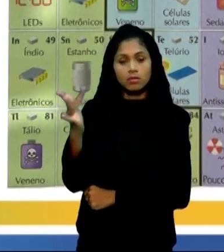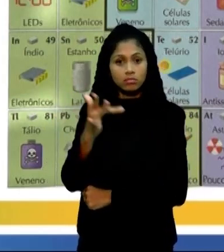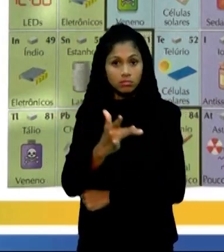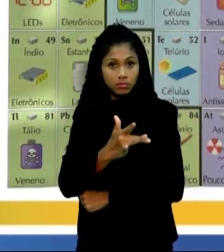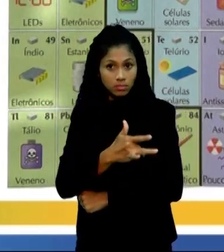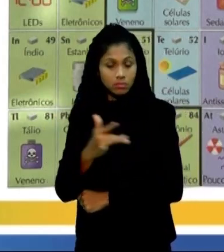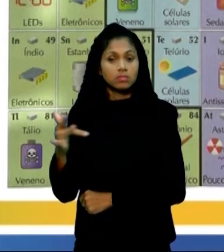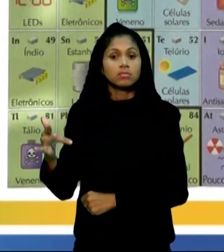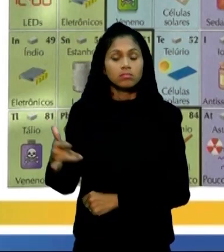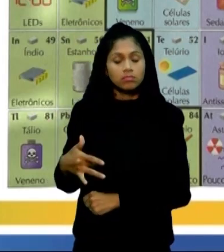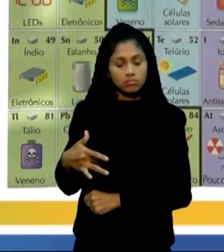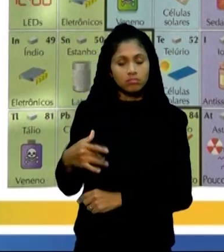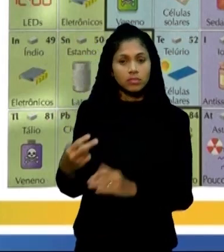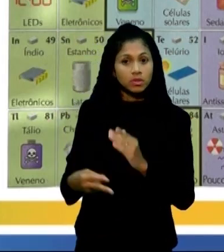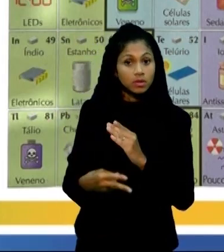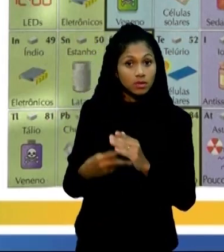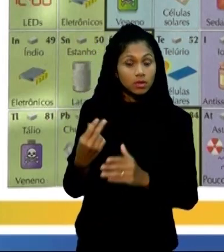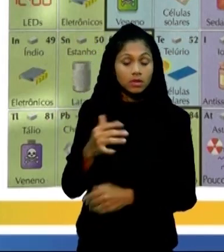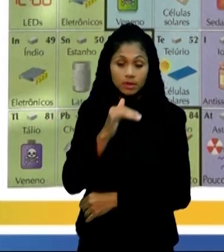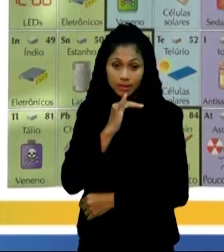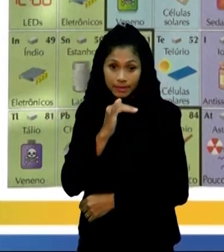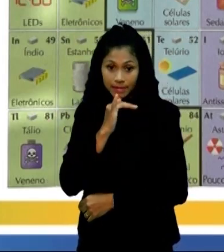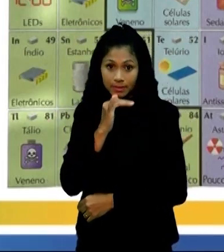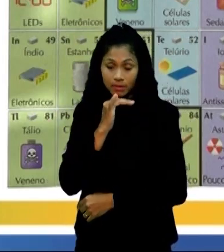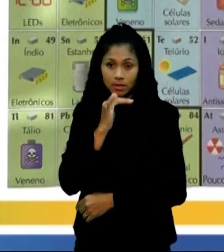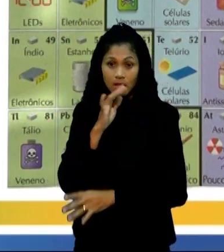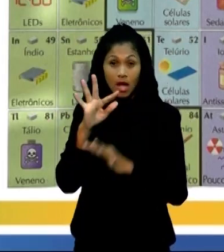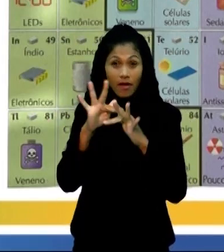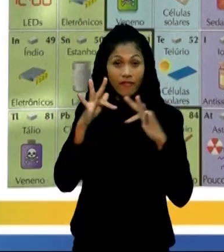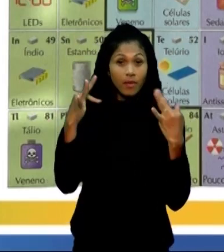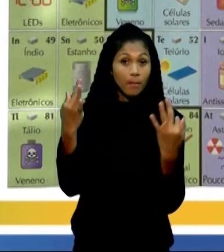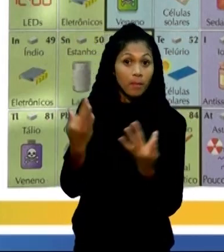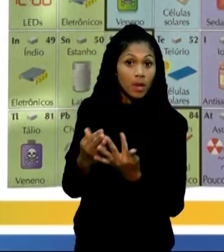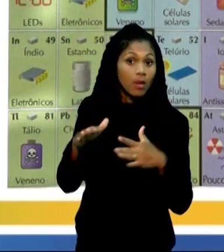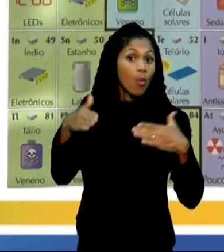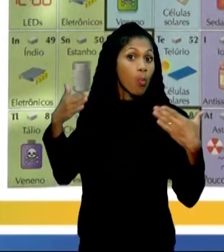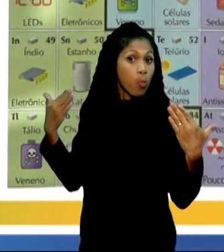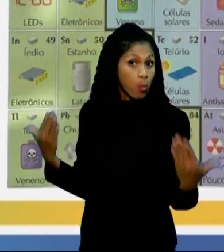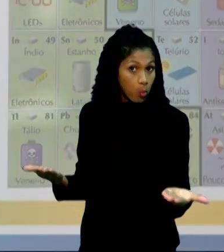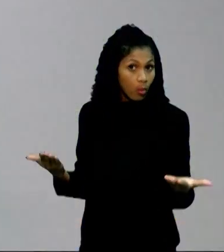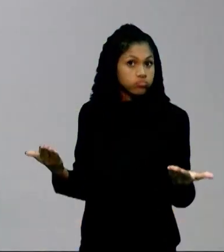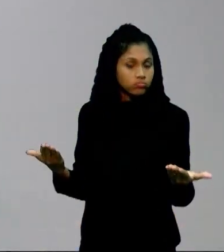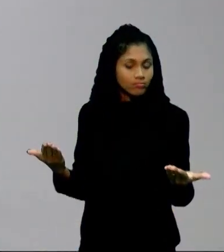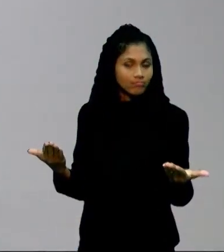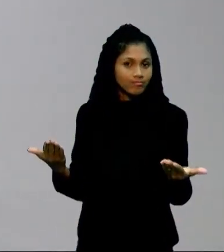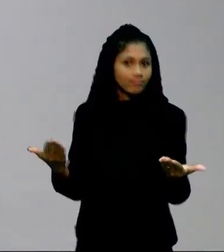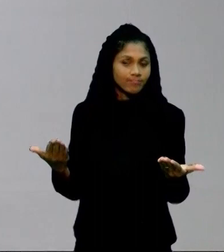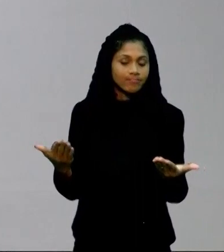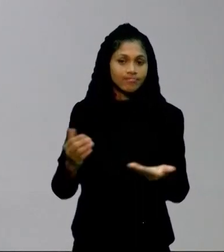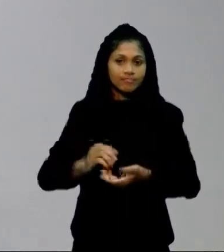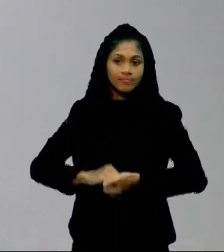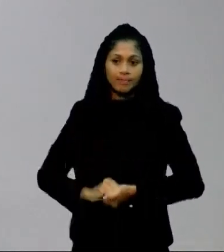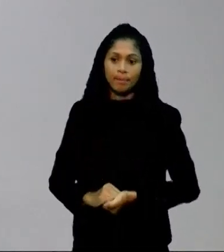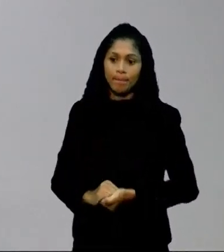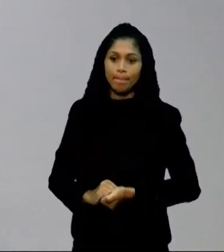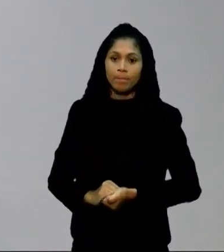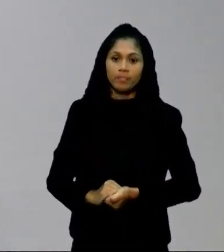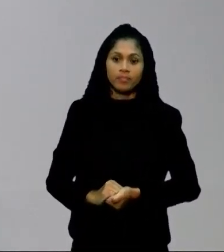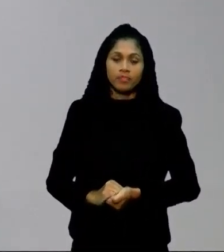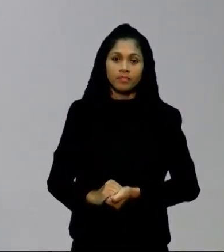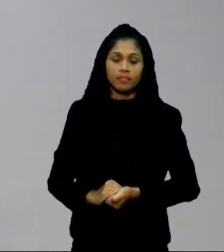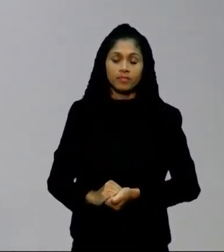saúde, segundo os exemplos, é a família dos... Aqui, só para constar, quando eu falo de grupo